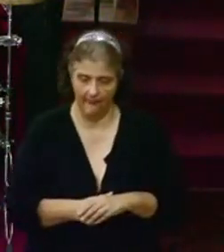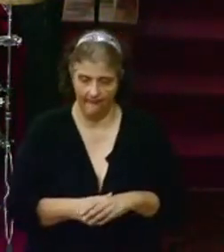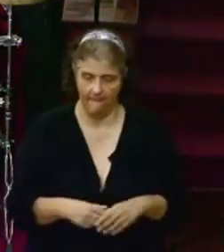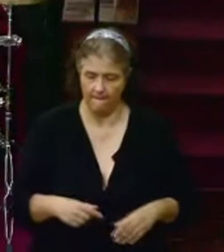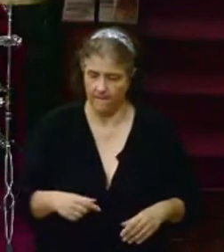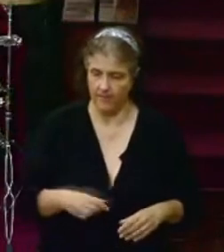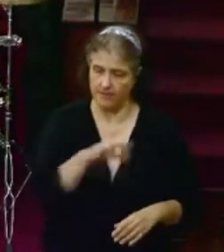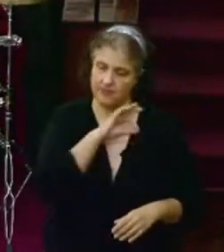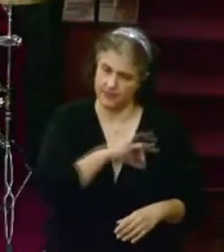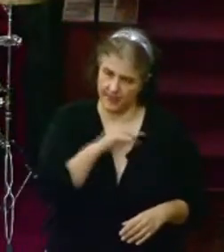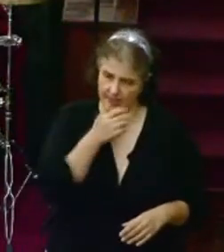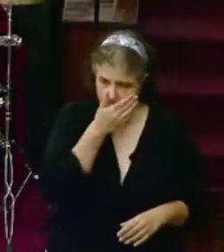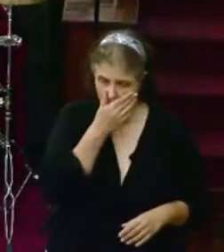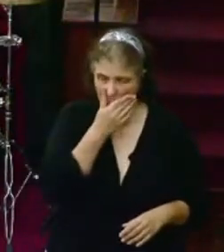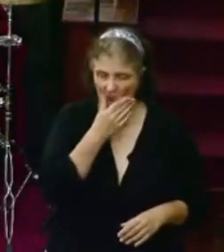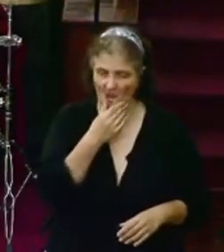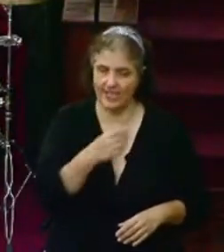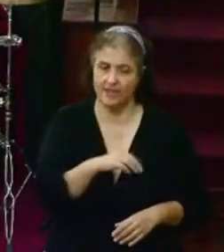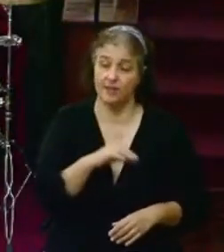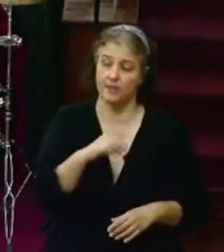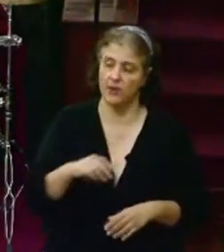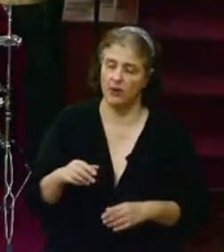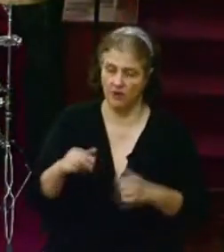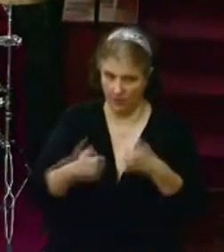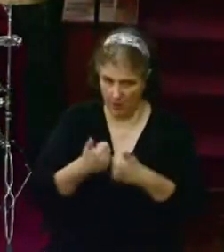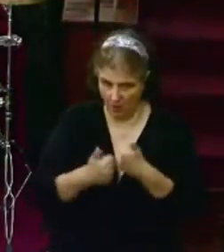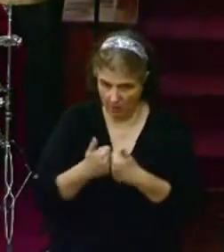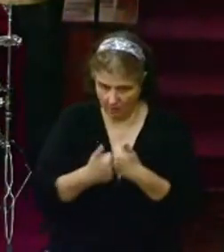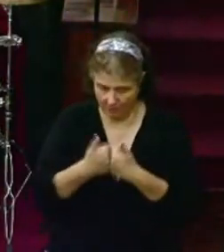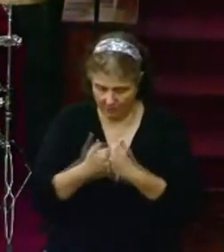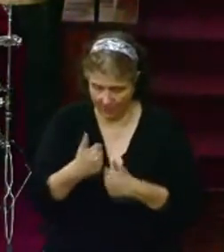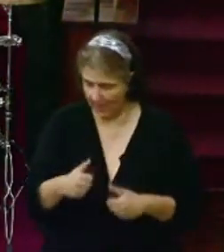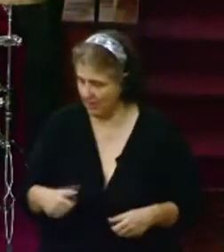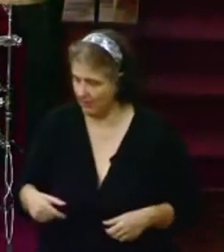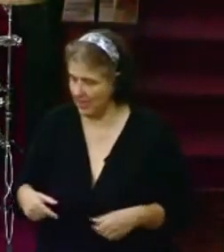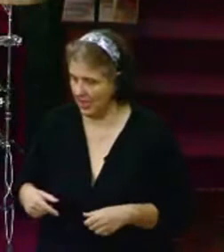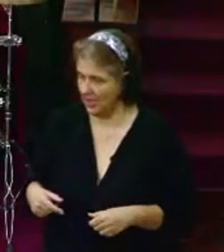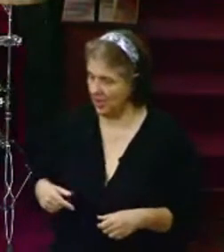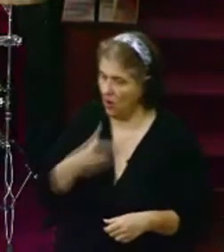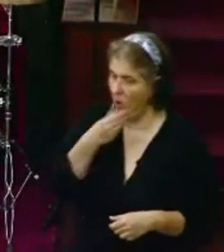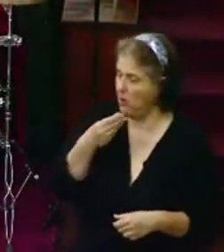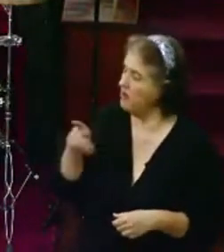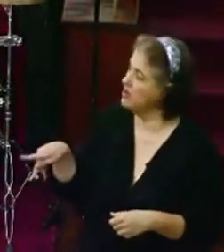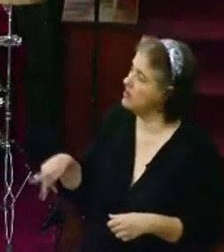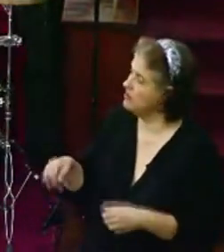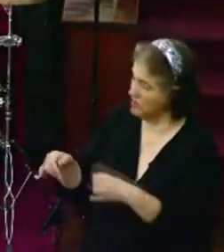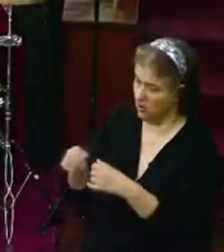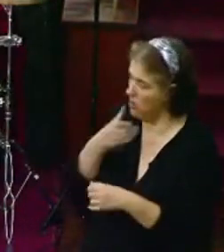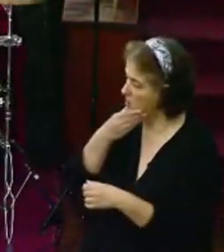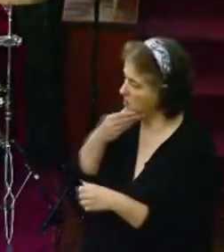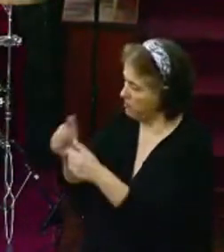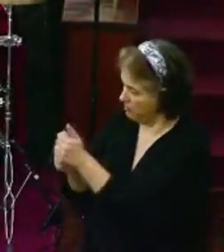às suas conquistas, às suas vitórias. Dependendo da sua meritocracia, da sua desenvoltura, do seu